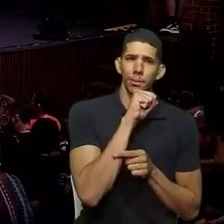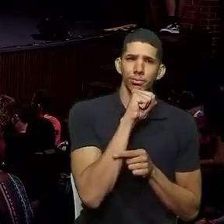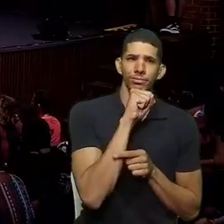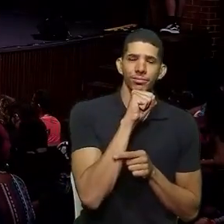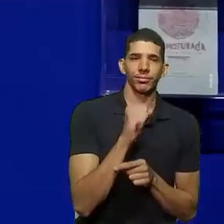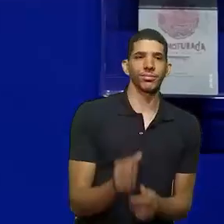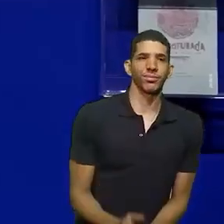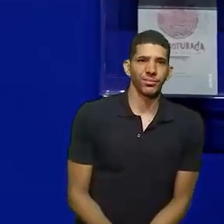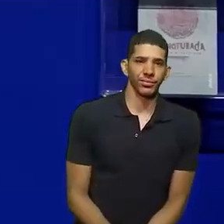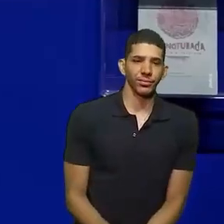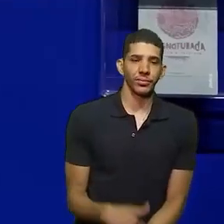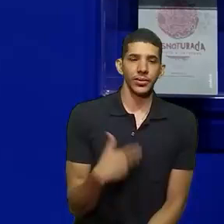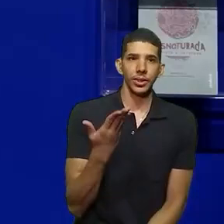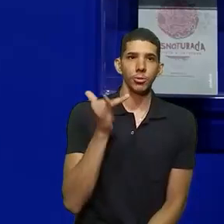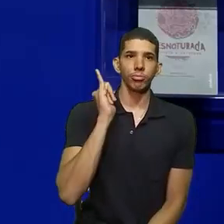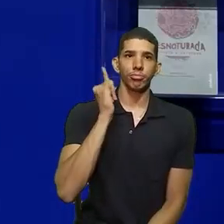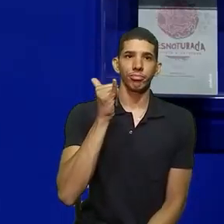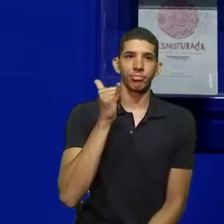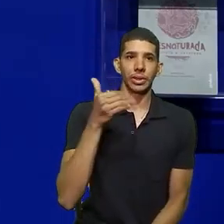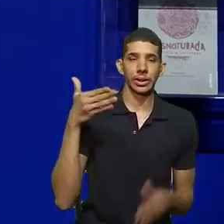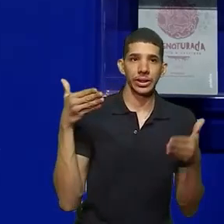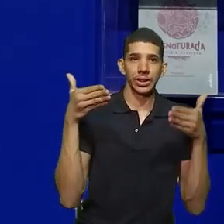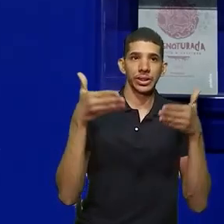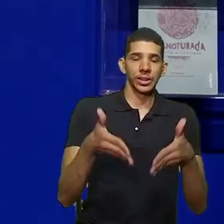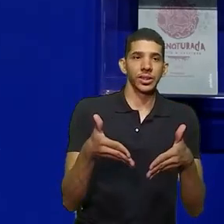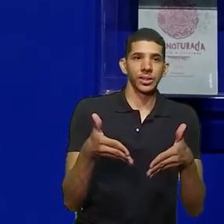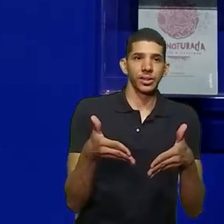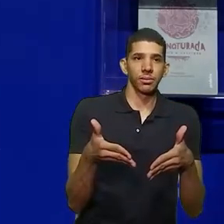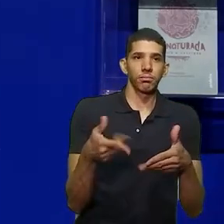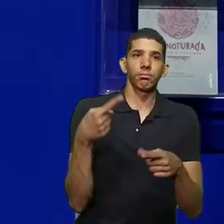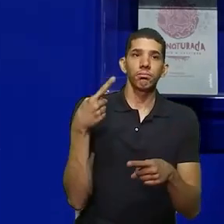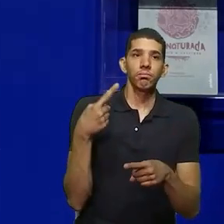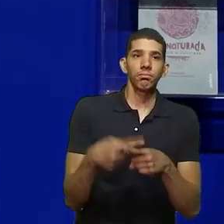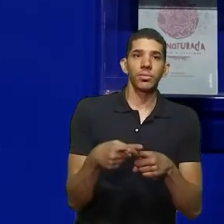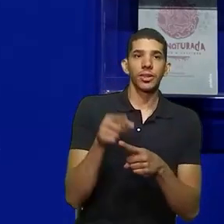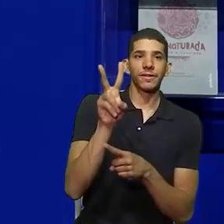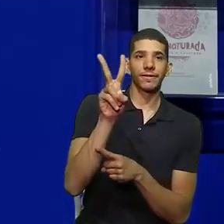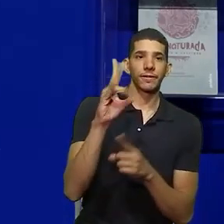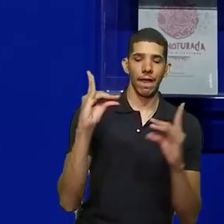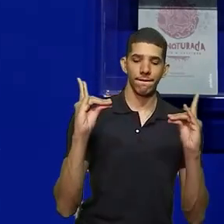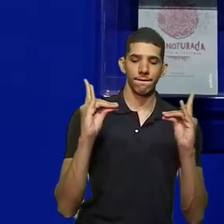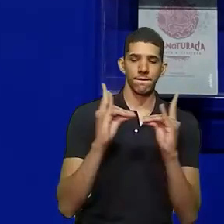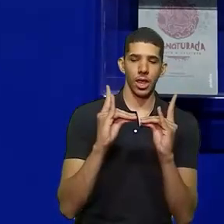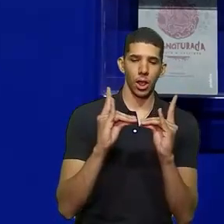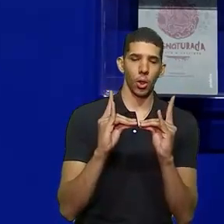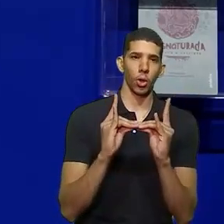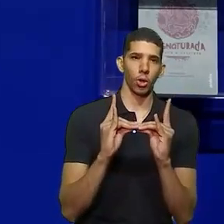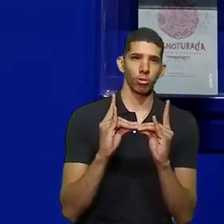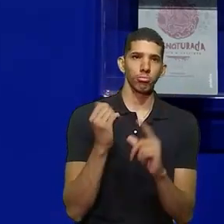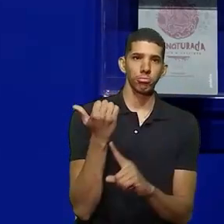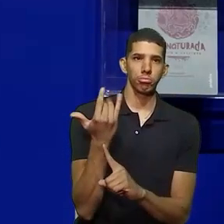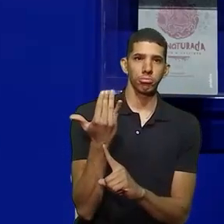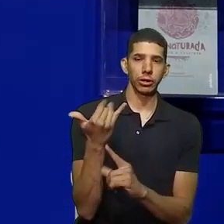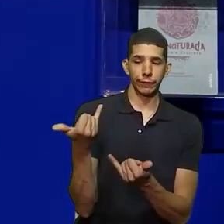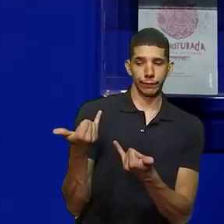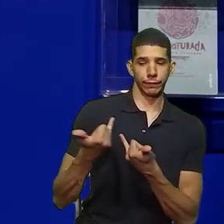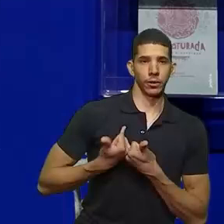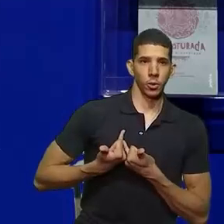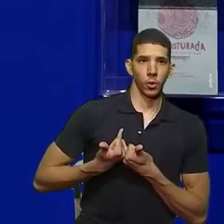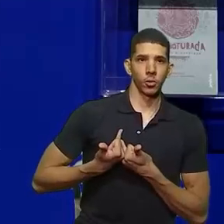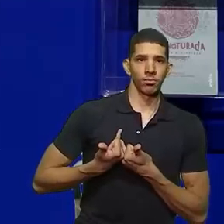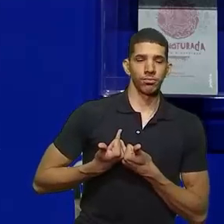à história de velório que Dona Rosinha contava. E a minha mãe dizia que ela gostava quando morria